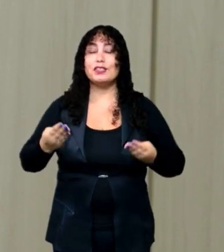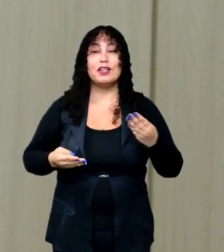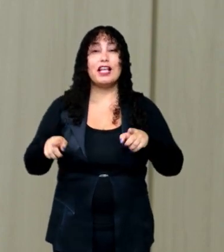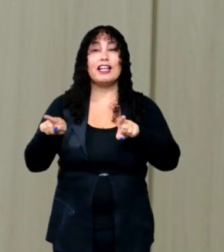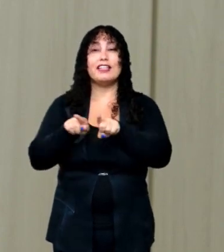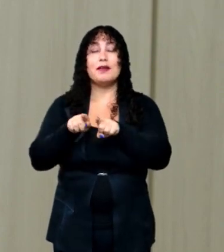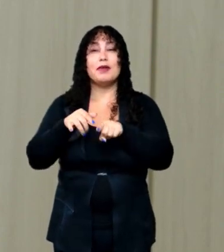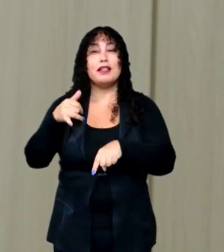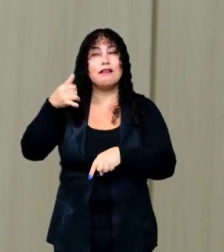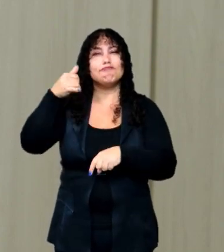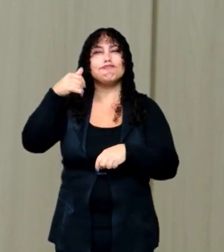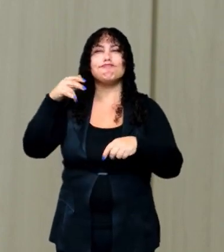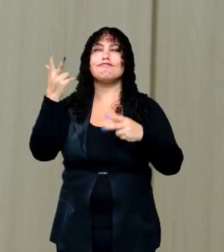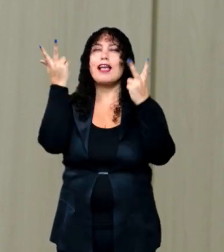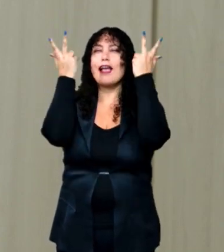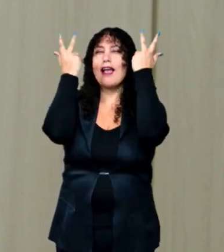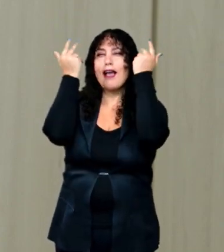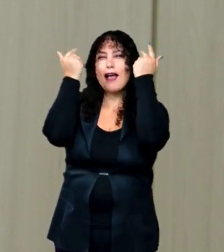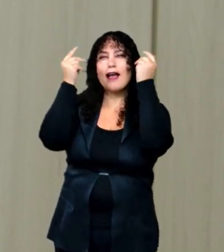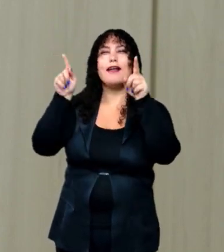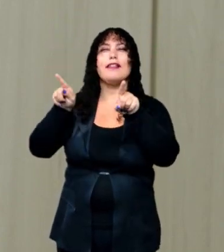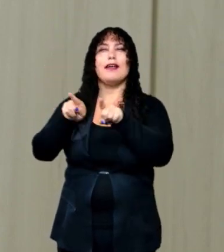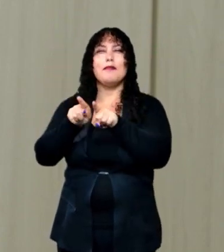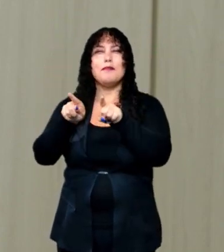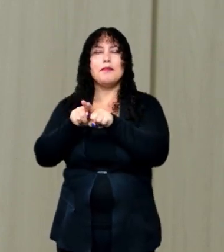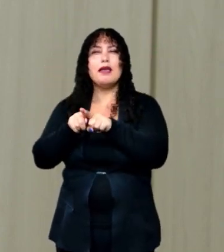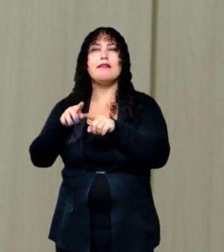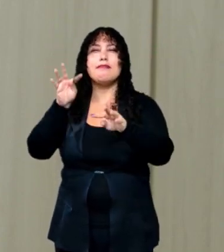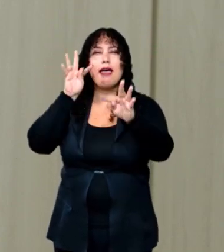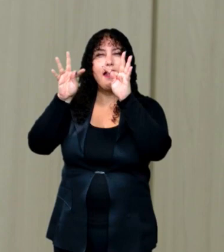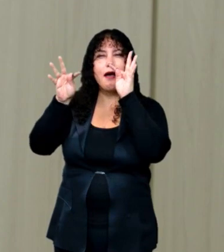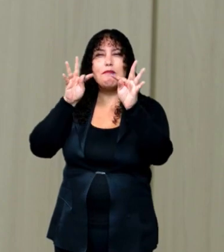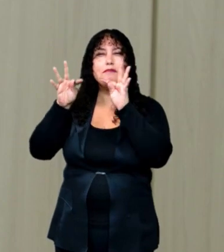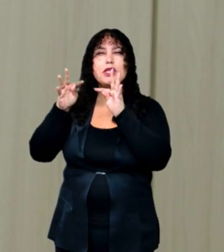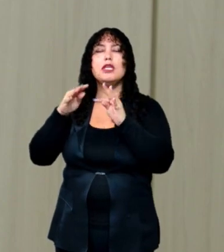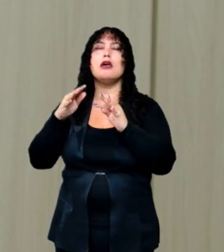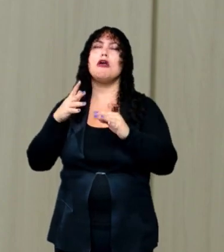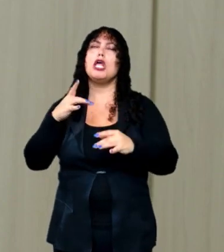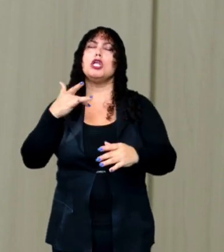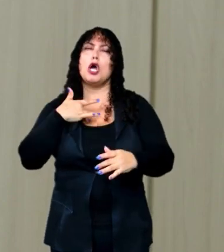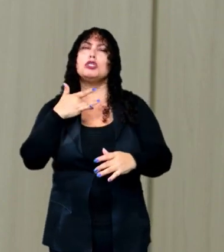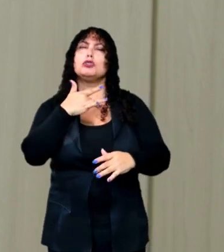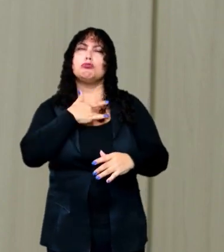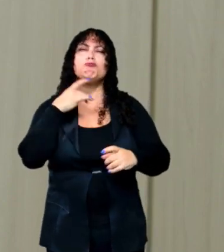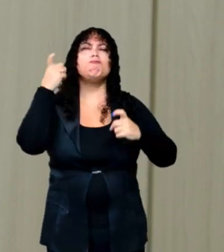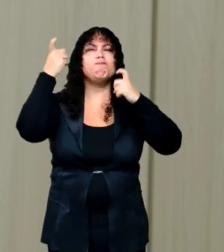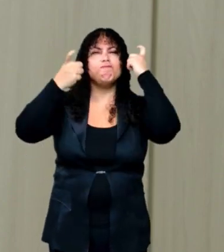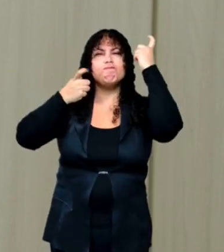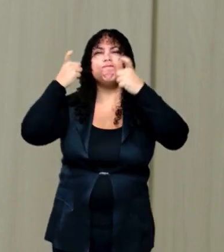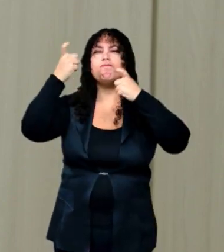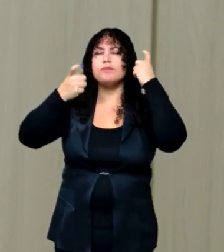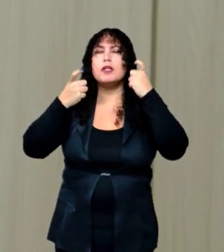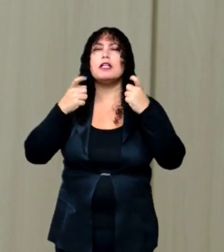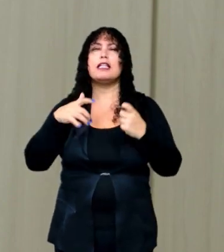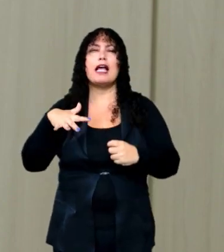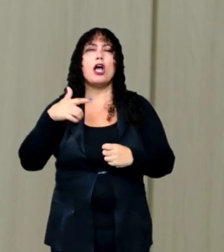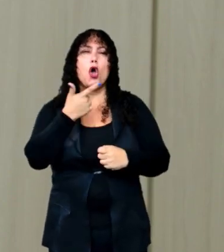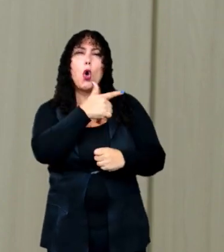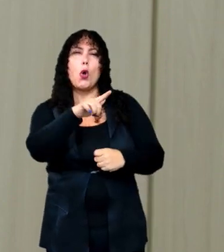eles são muito preocupados com a questão de bem-estar animal, mas todas as outras áreas de criação